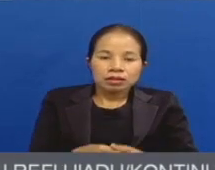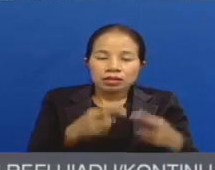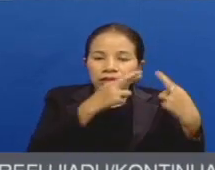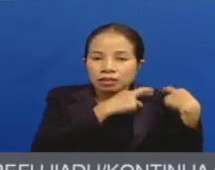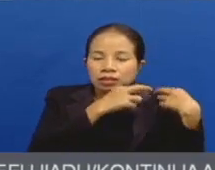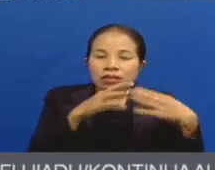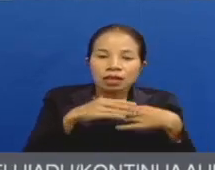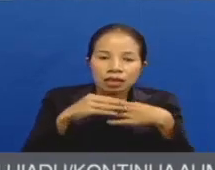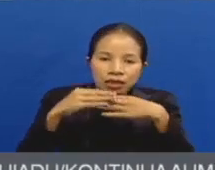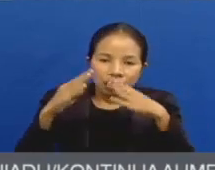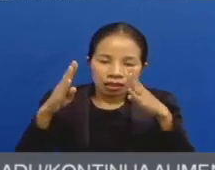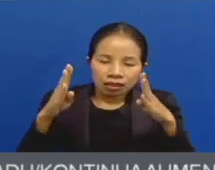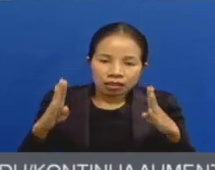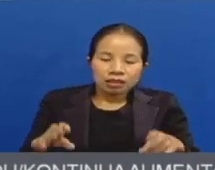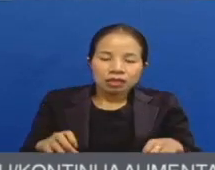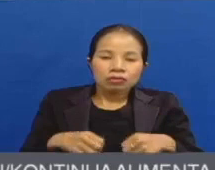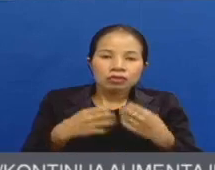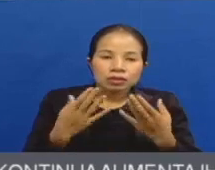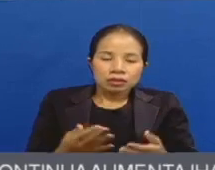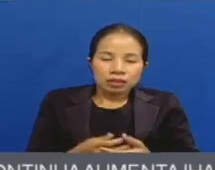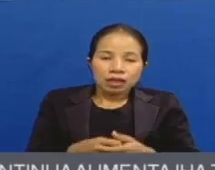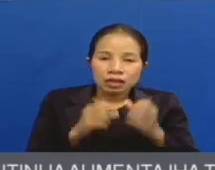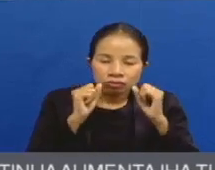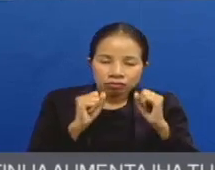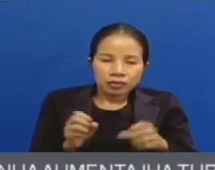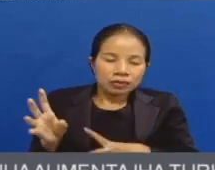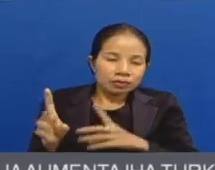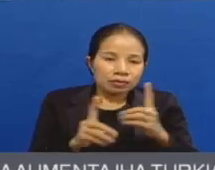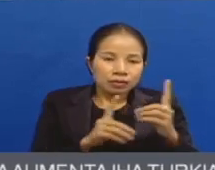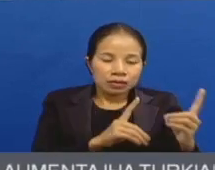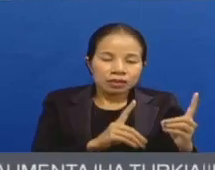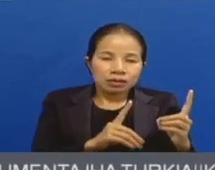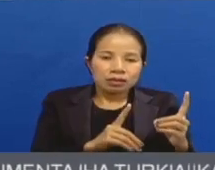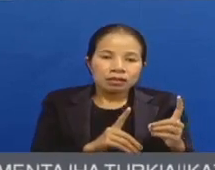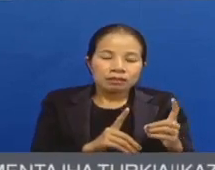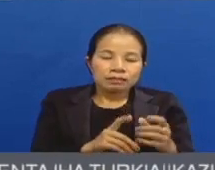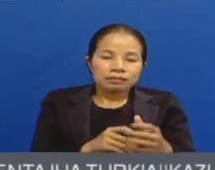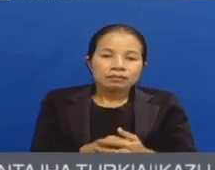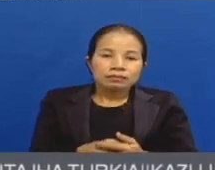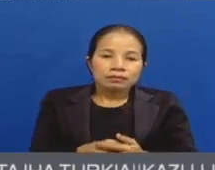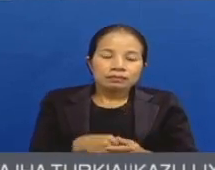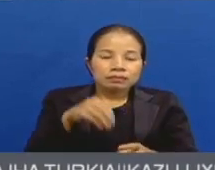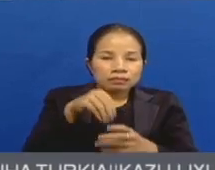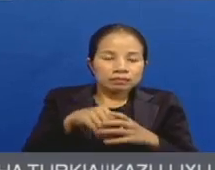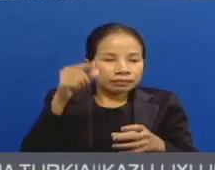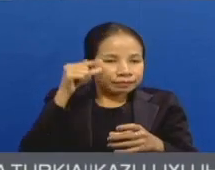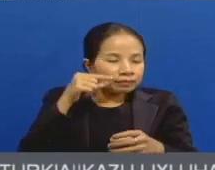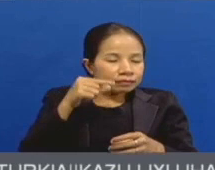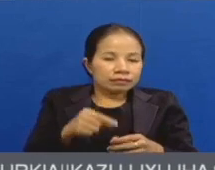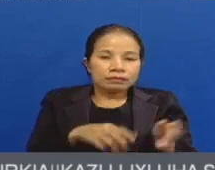lidera nunemos oinsa ma atu bele adopta abordagem integrado gênero